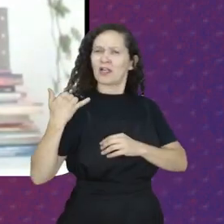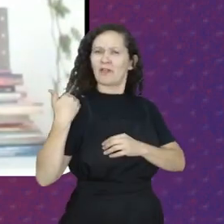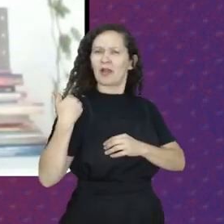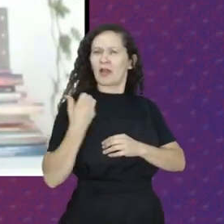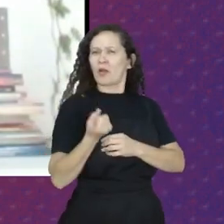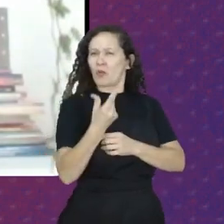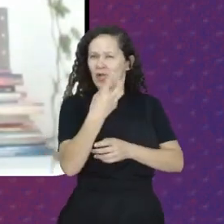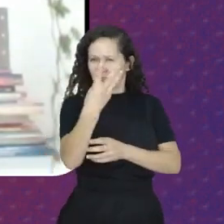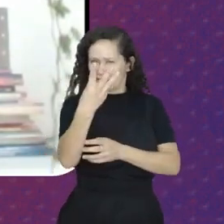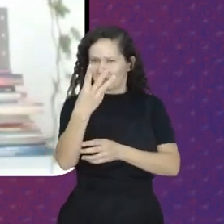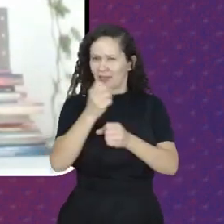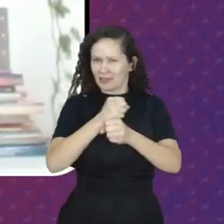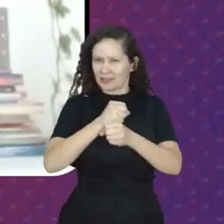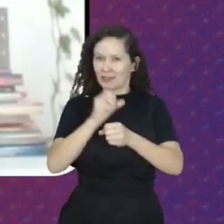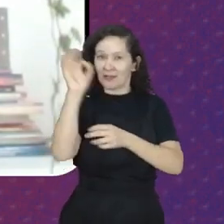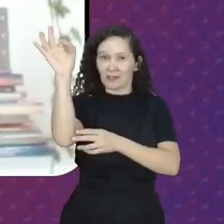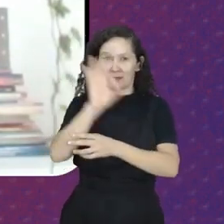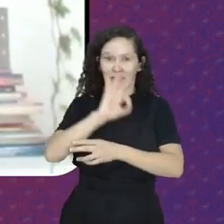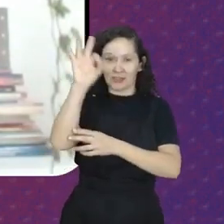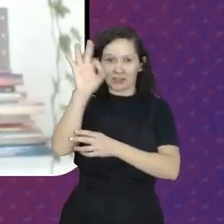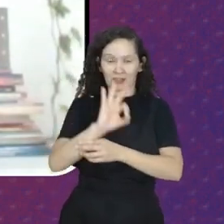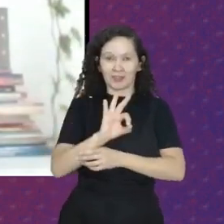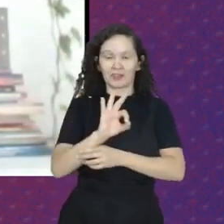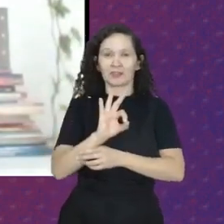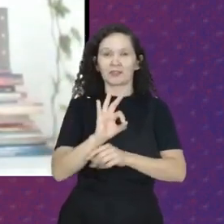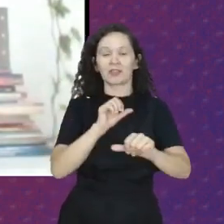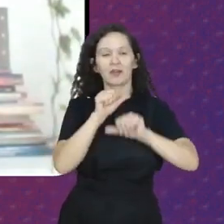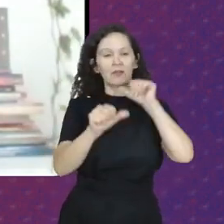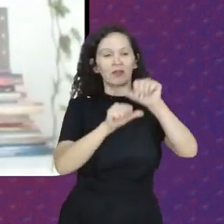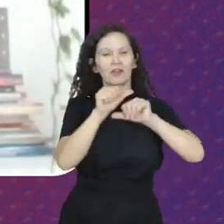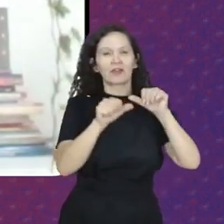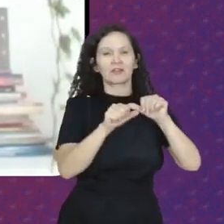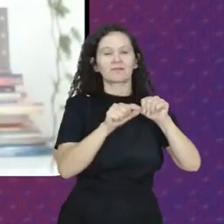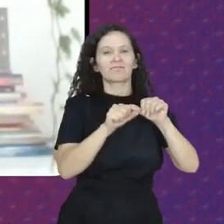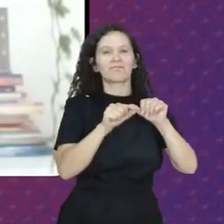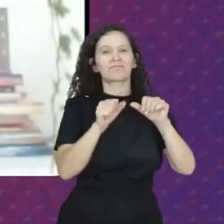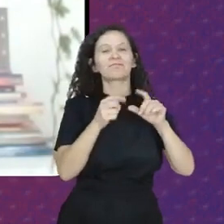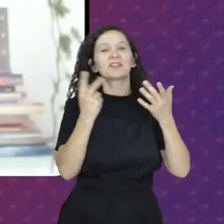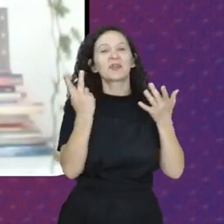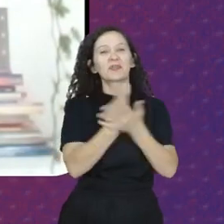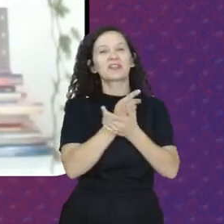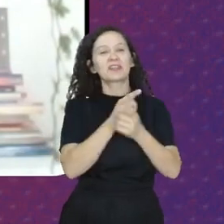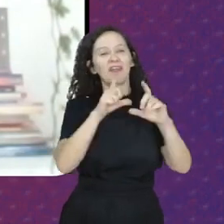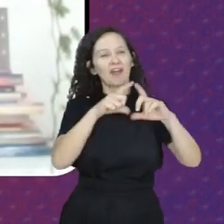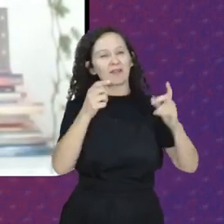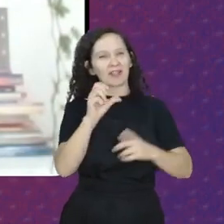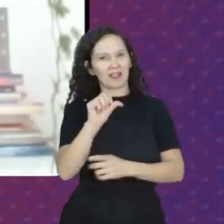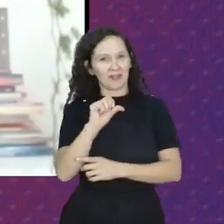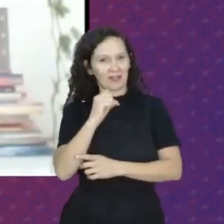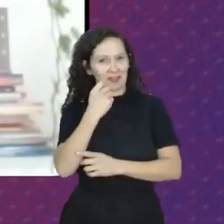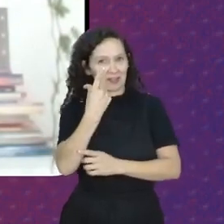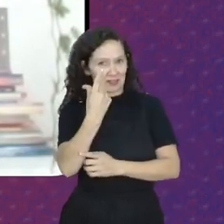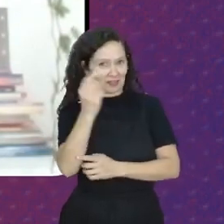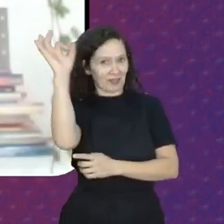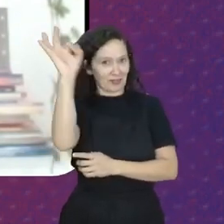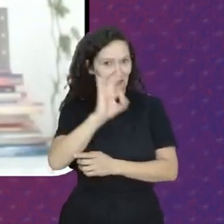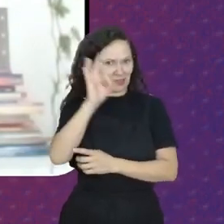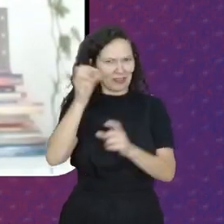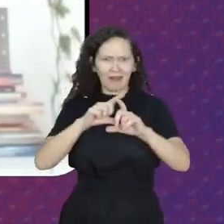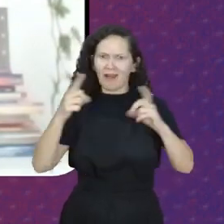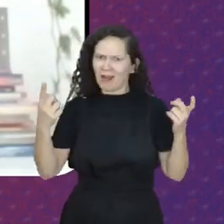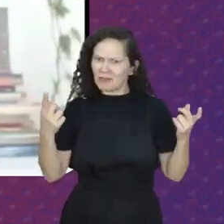anos, esse percentual chegava a praticamente 61%, o que é muito